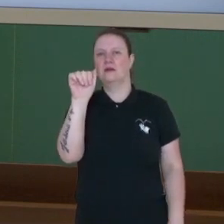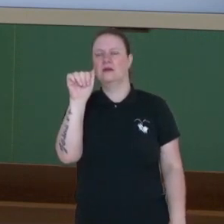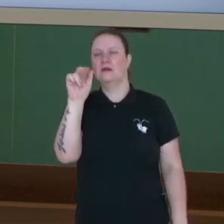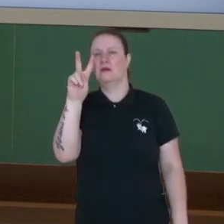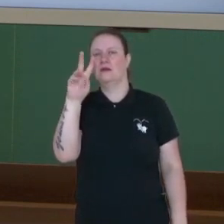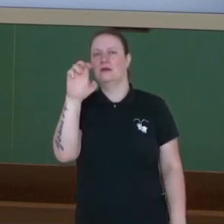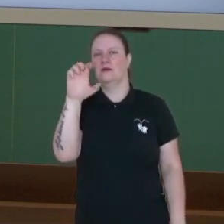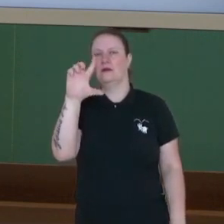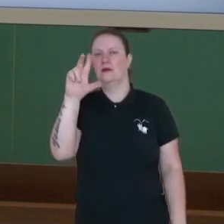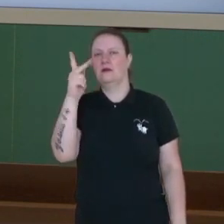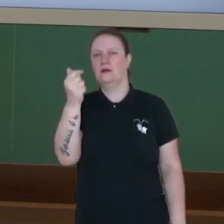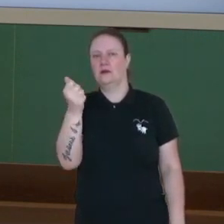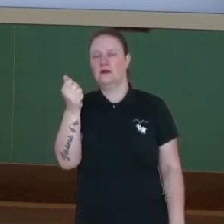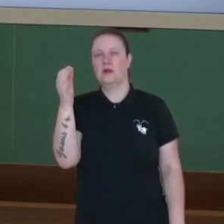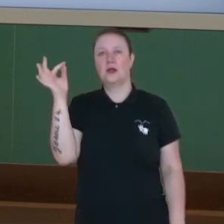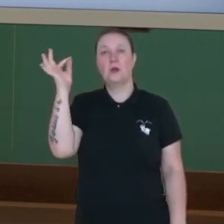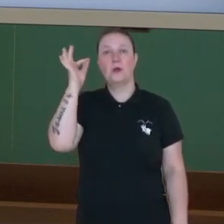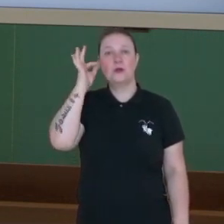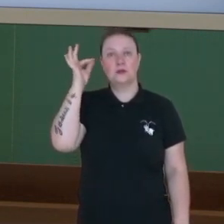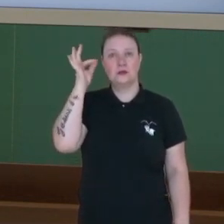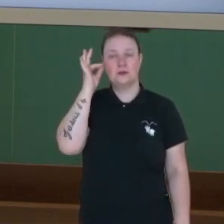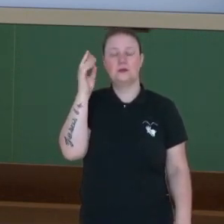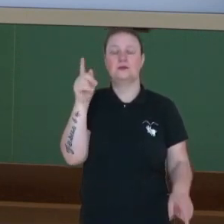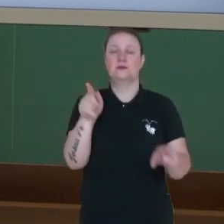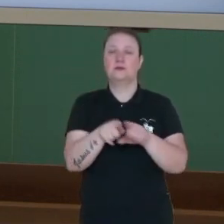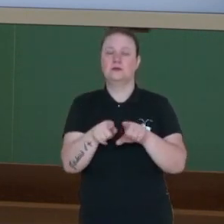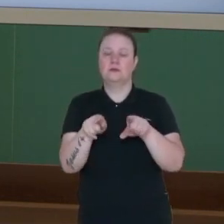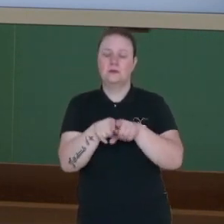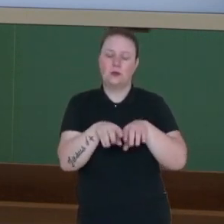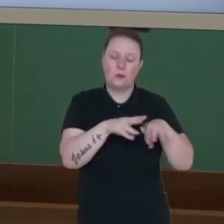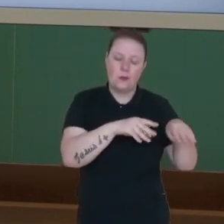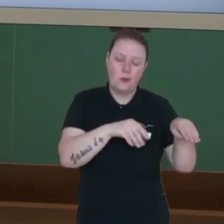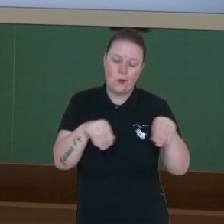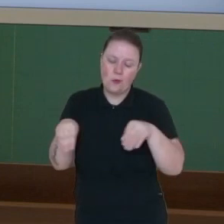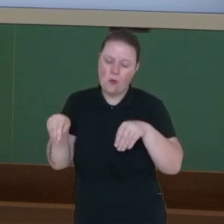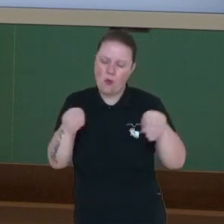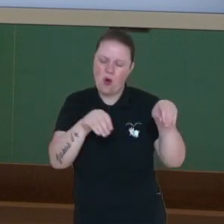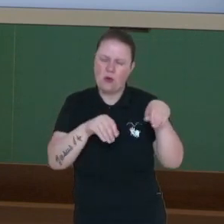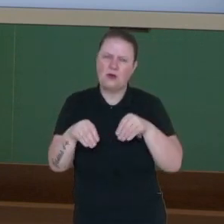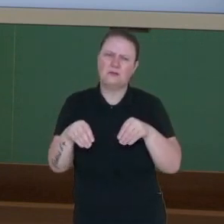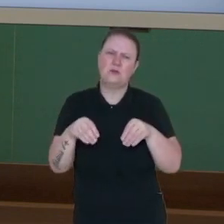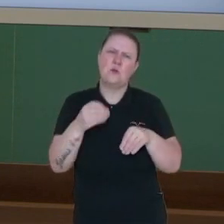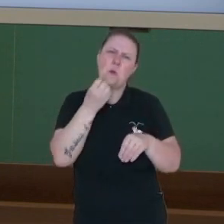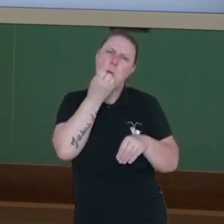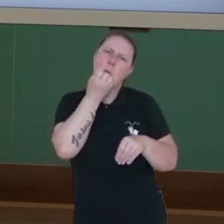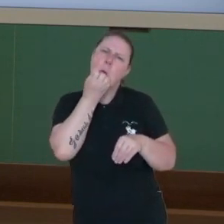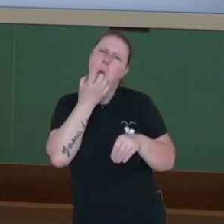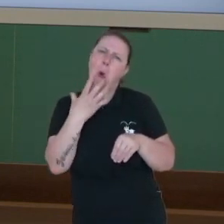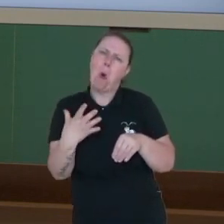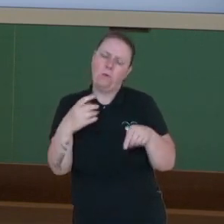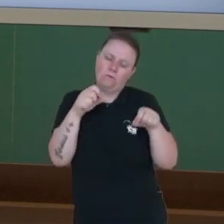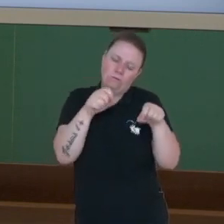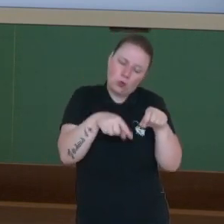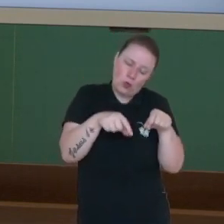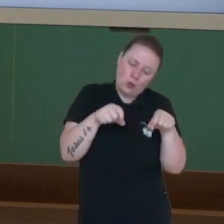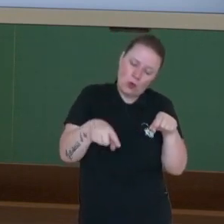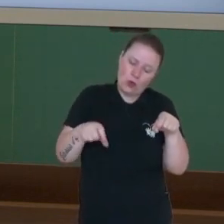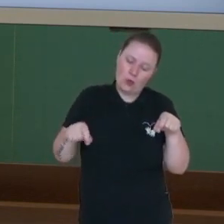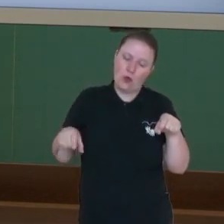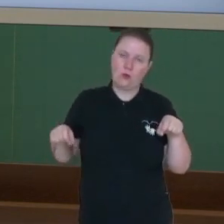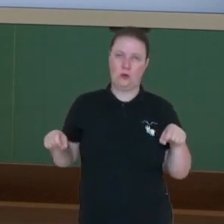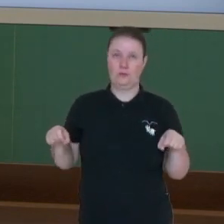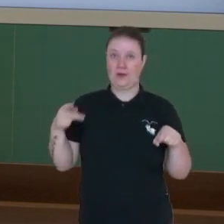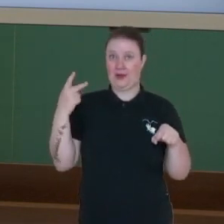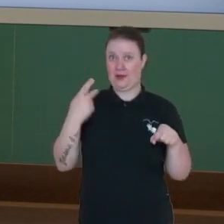no nosso estado, né? E um dos solos mais férteis do mundo, que faz do Paraná ter uma